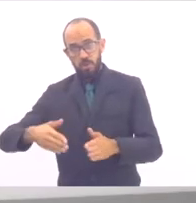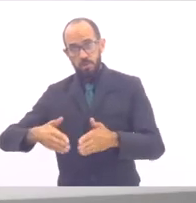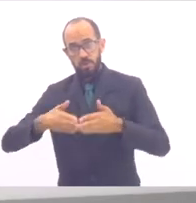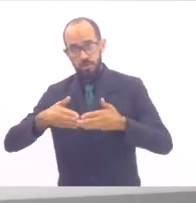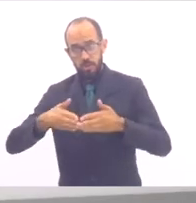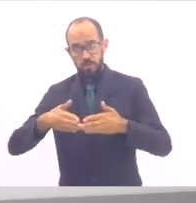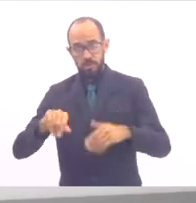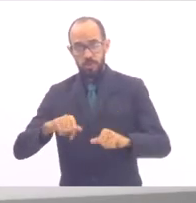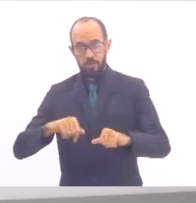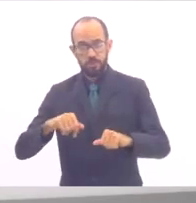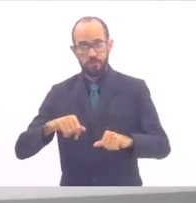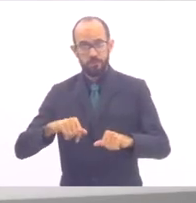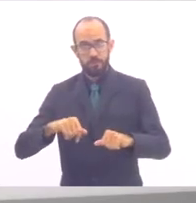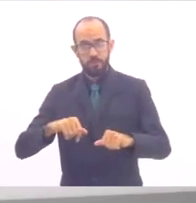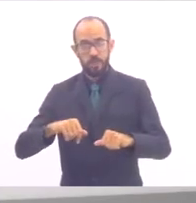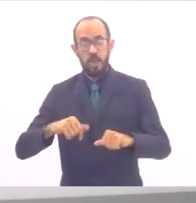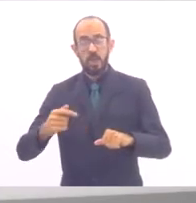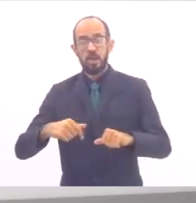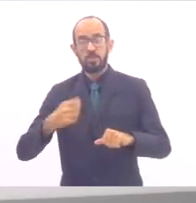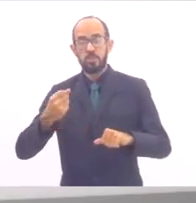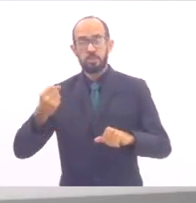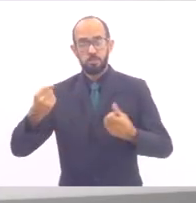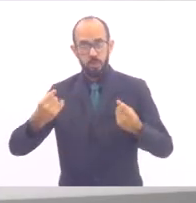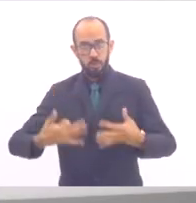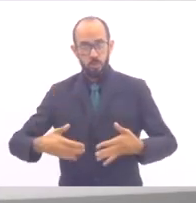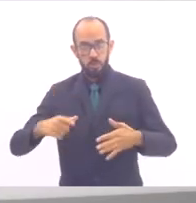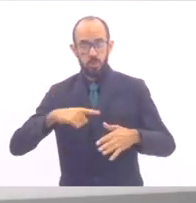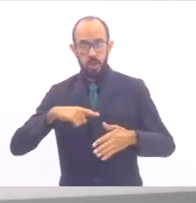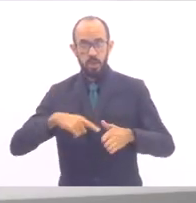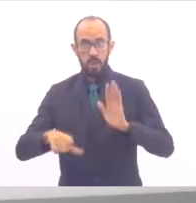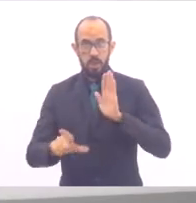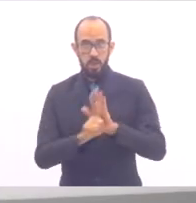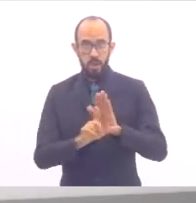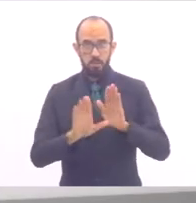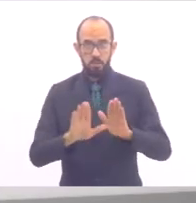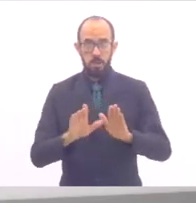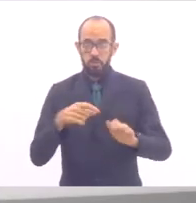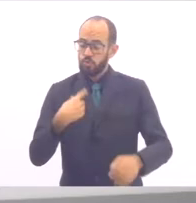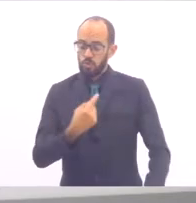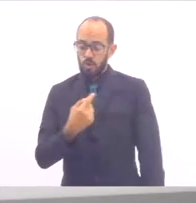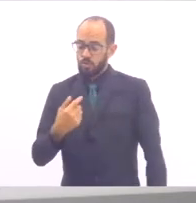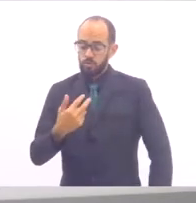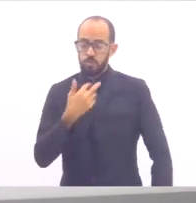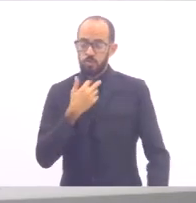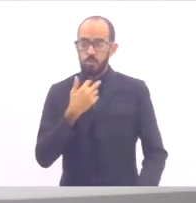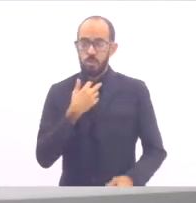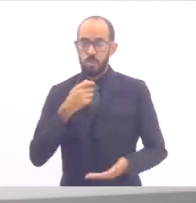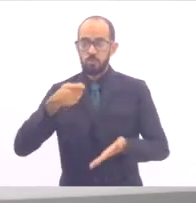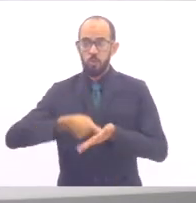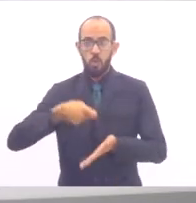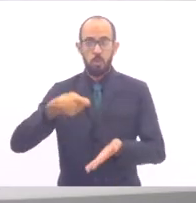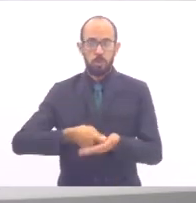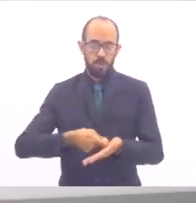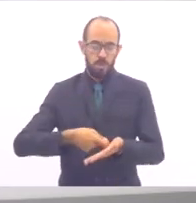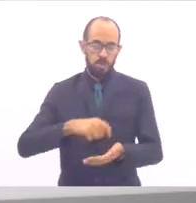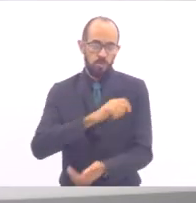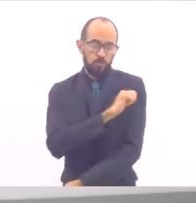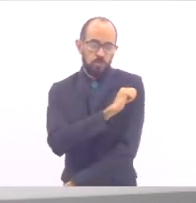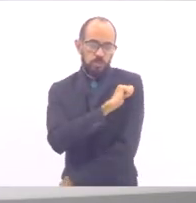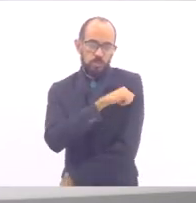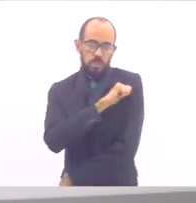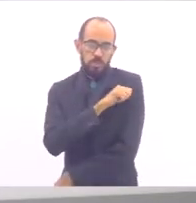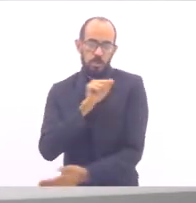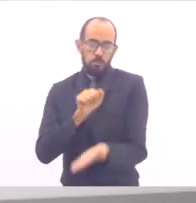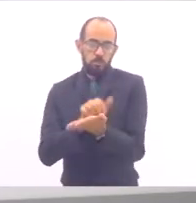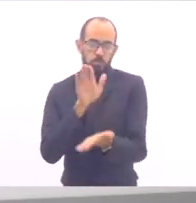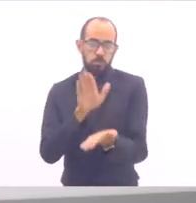essa lei tem que ser cumprida. A Subsecretaria de Saneamento não tem poder de polícia, Então, eu não posso fiscalizar nem punir